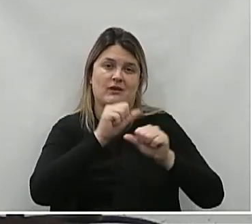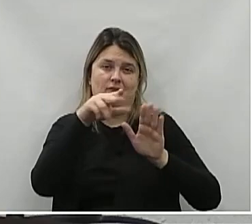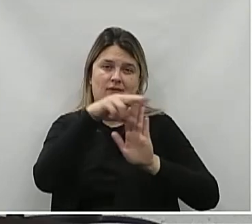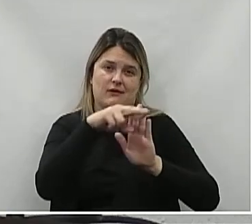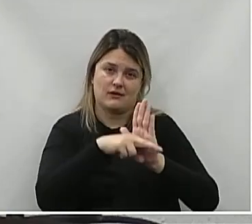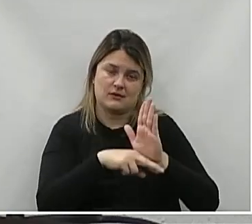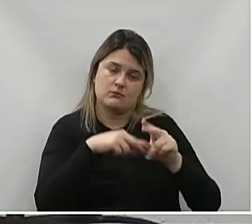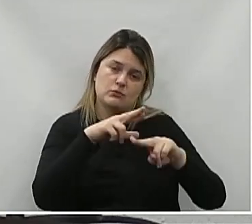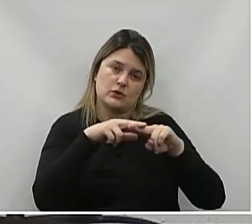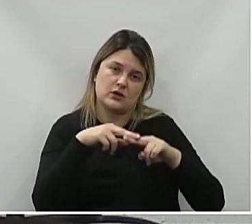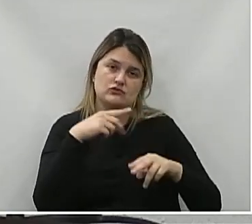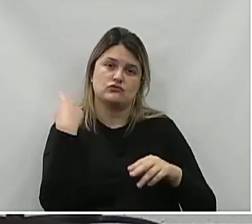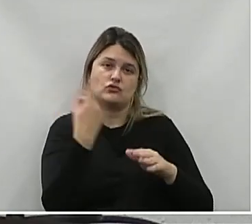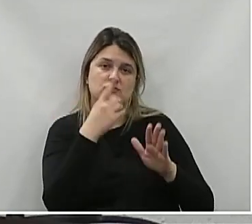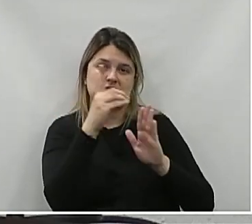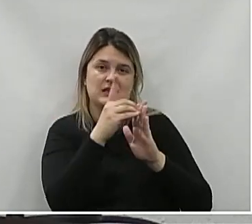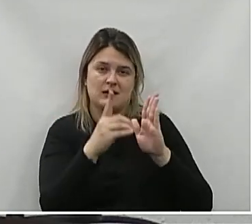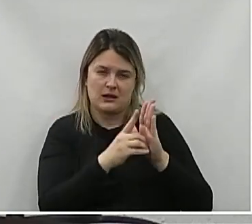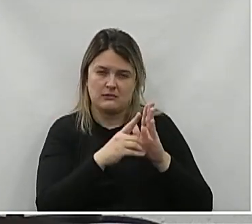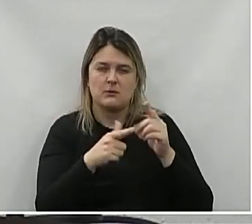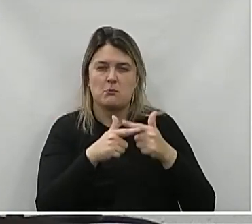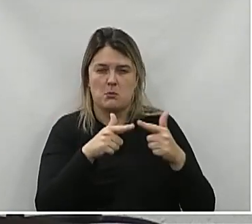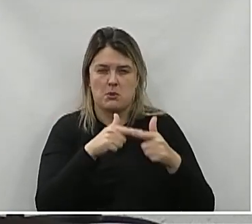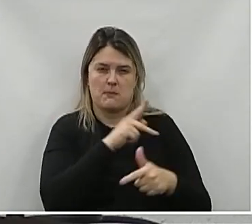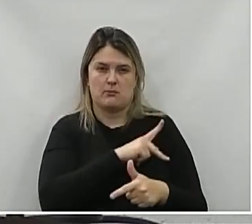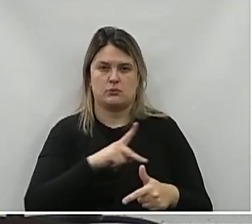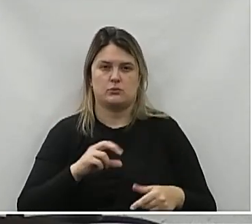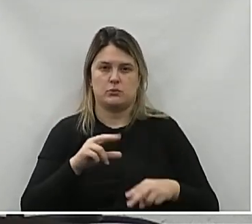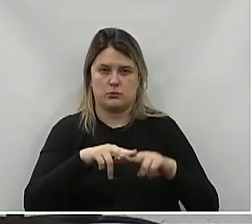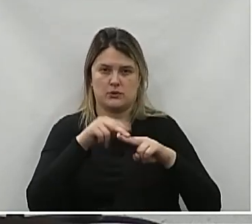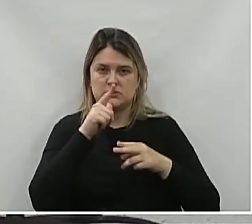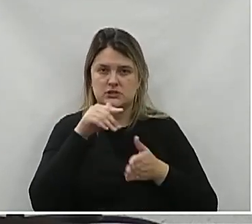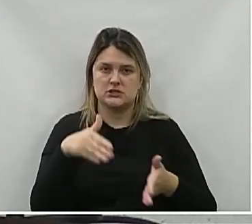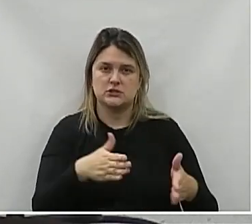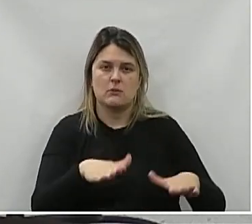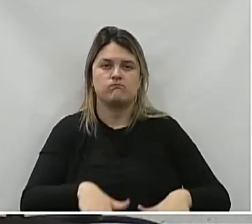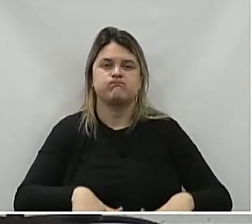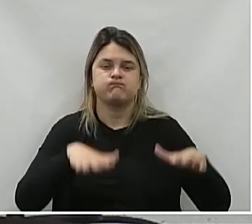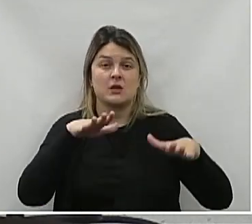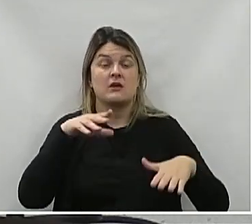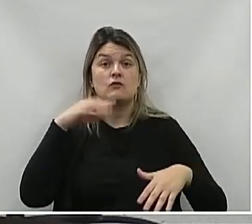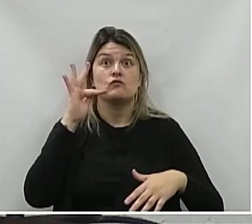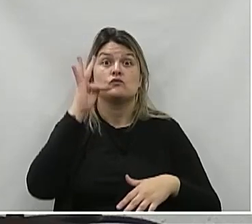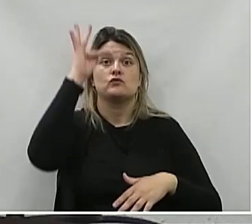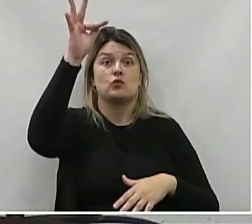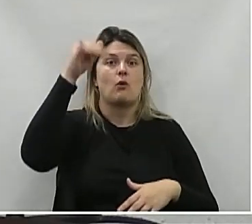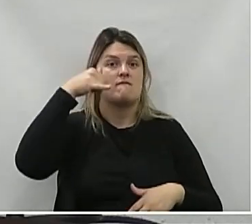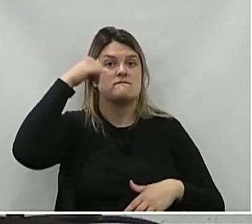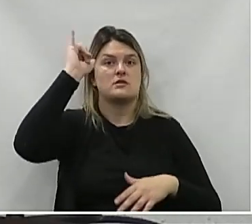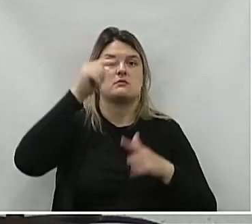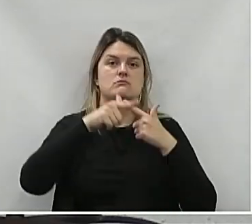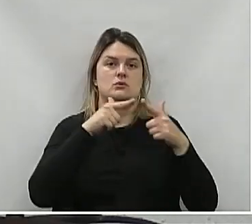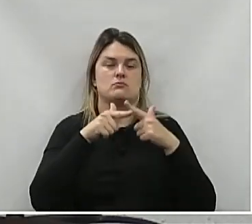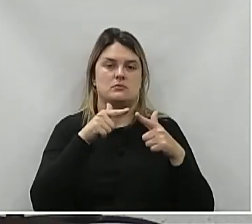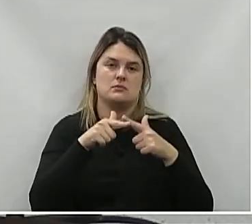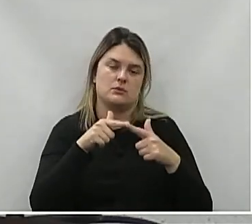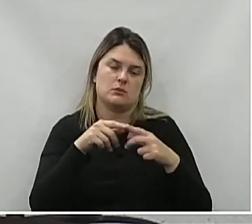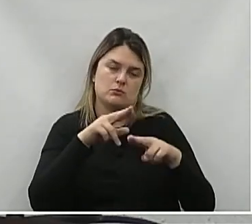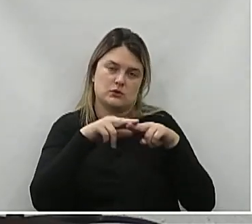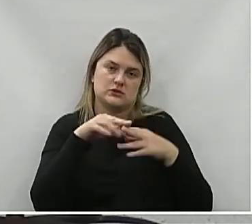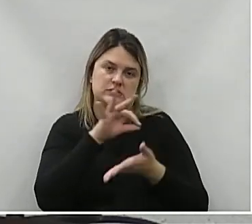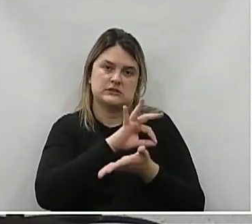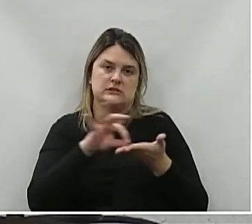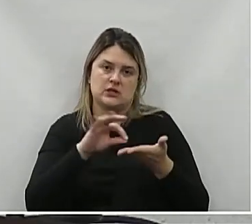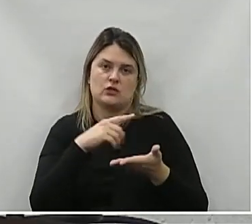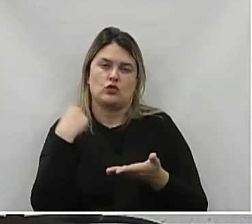Haja vista nossos decretos de calamidade, e isso evita, então, maior transtorno no ano seguinte em relação a essas atividades, não